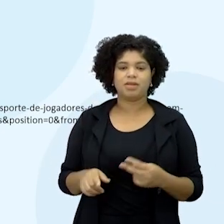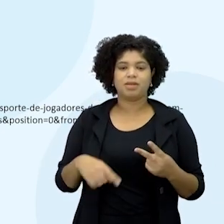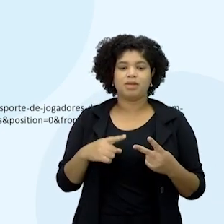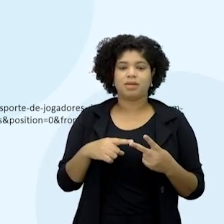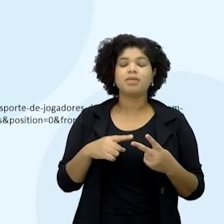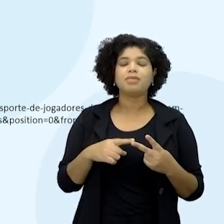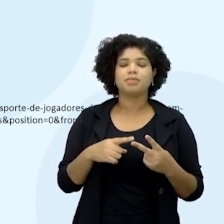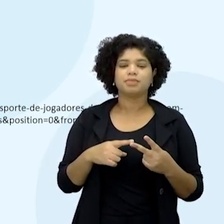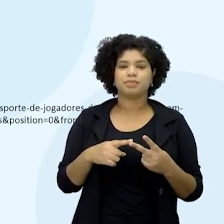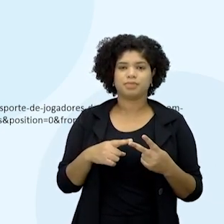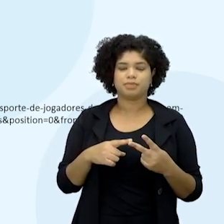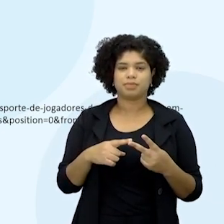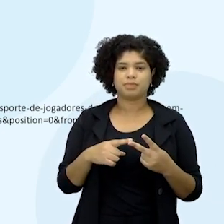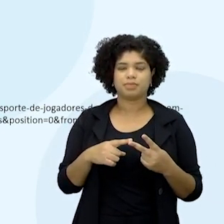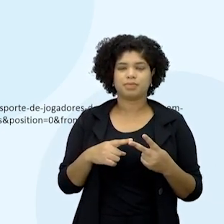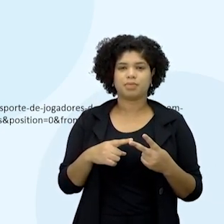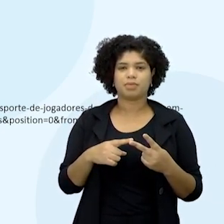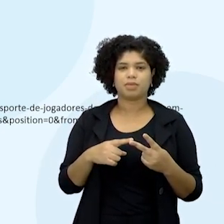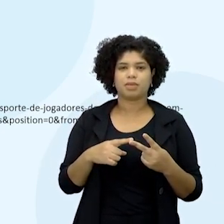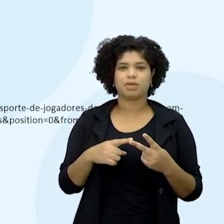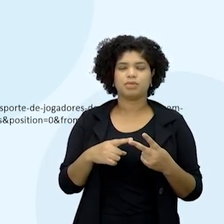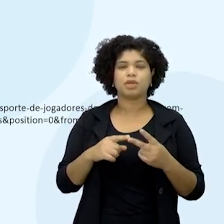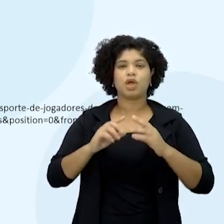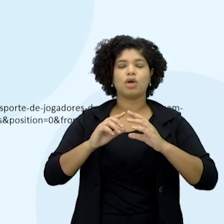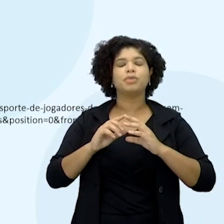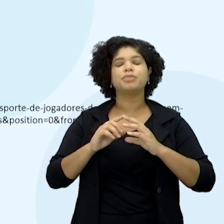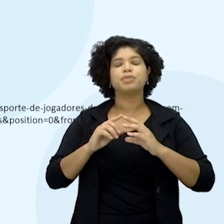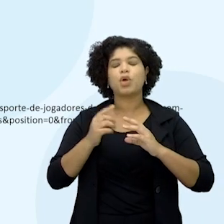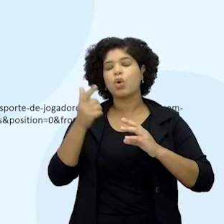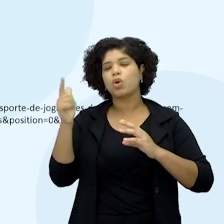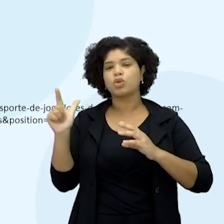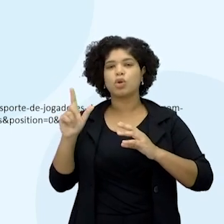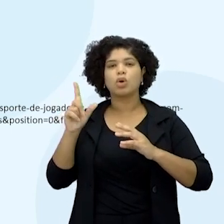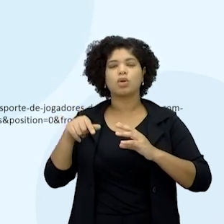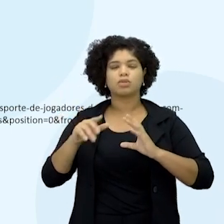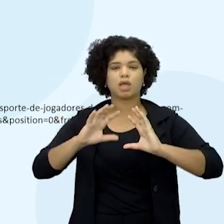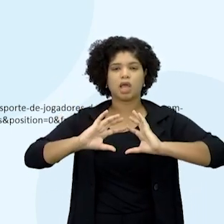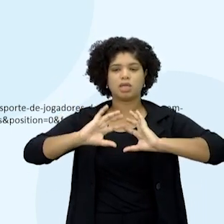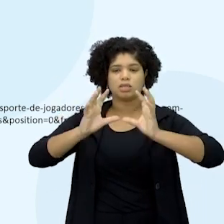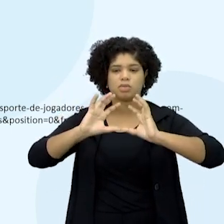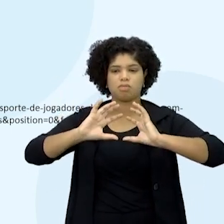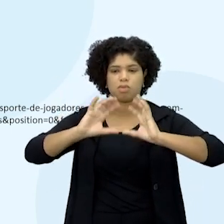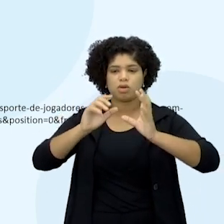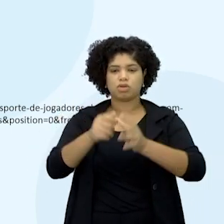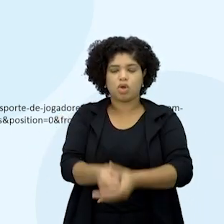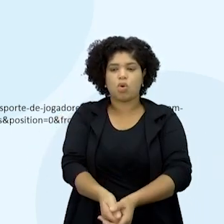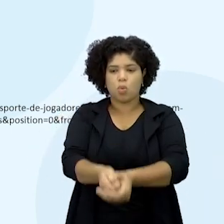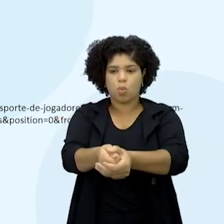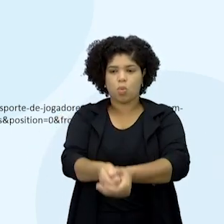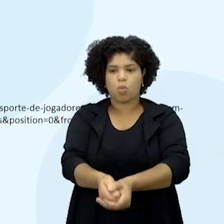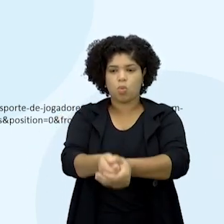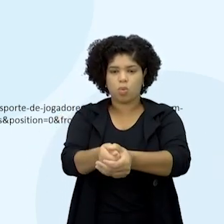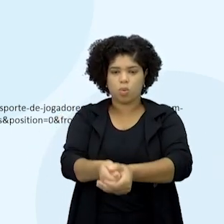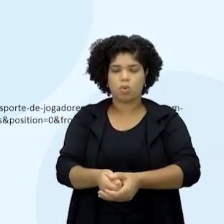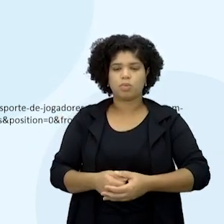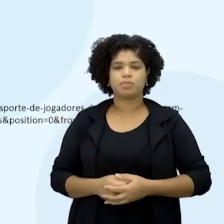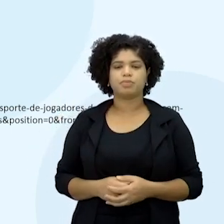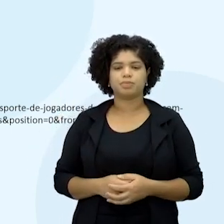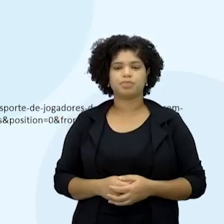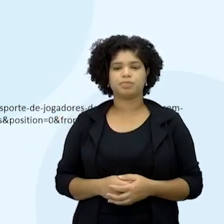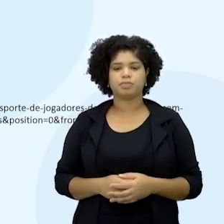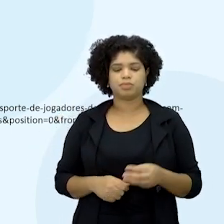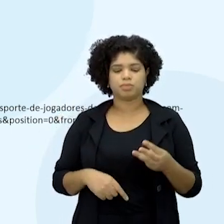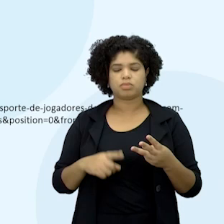falamos. Aí, então, nós temos outra modalidade esportiva que vocês podem elencar também. A gente tem aí o